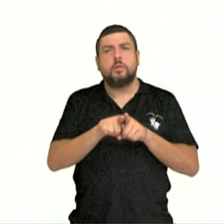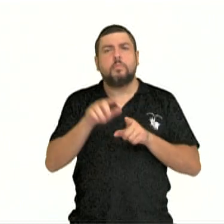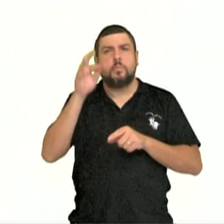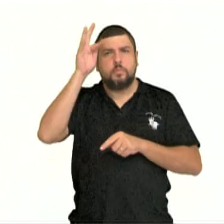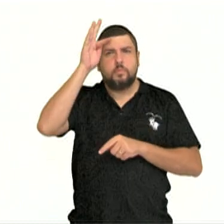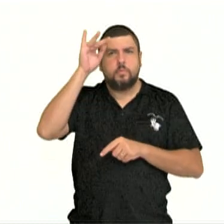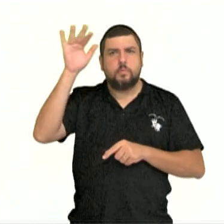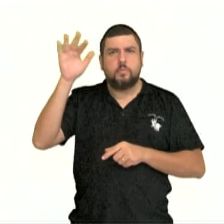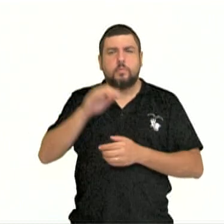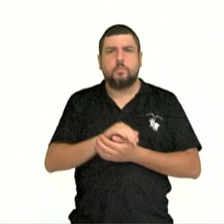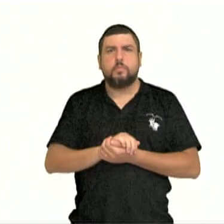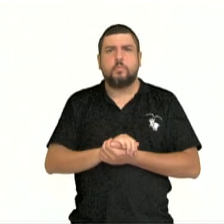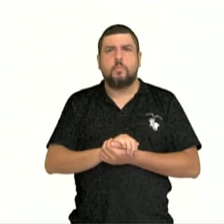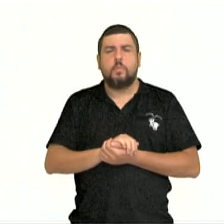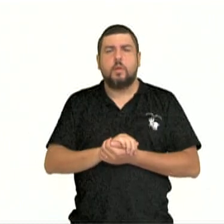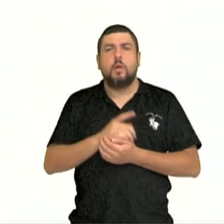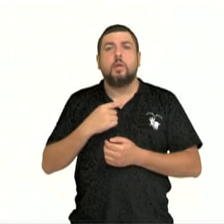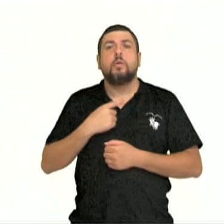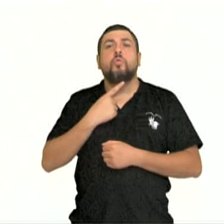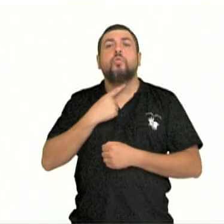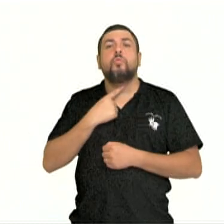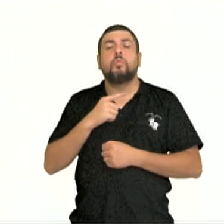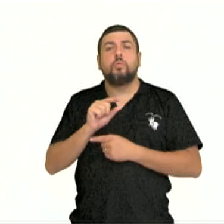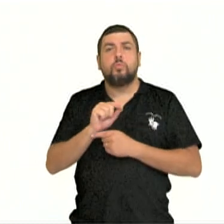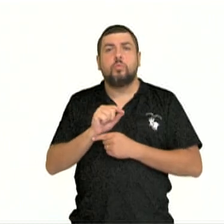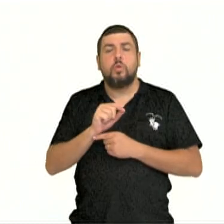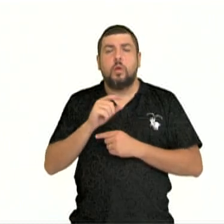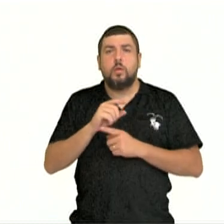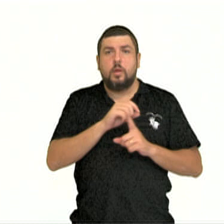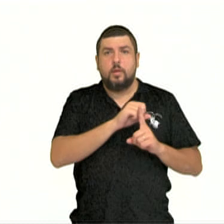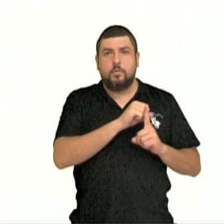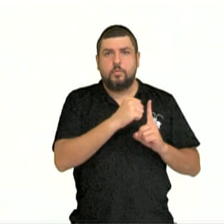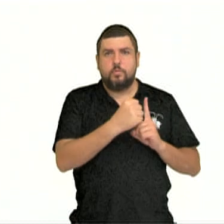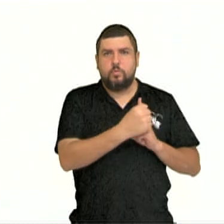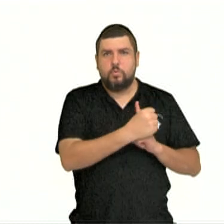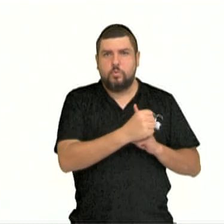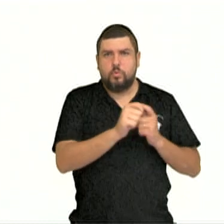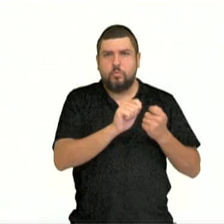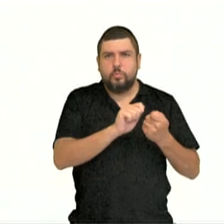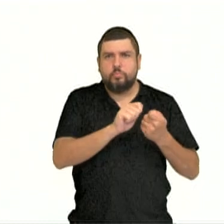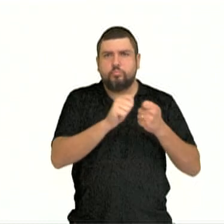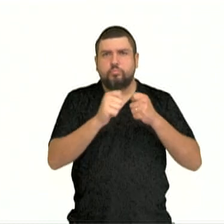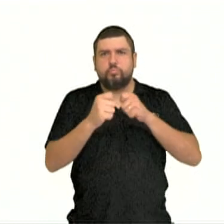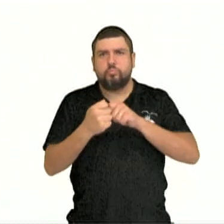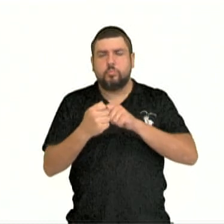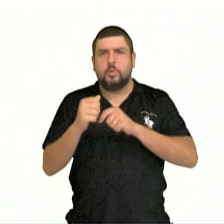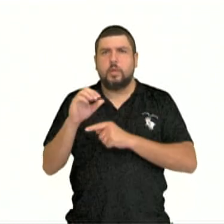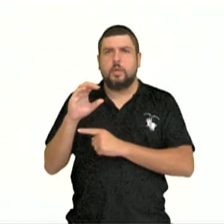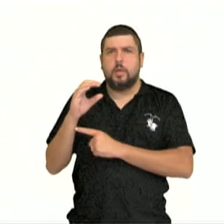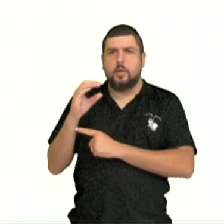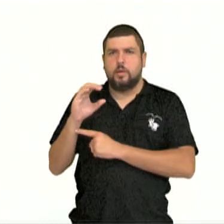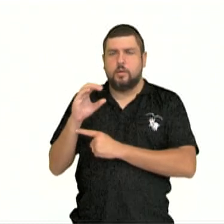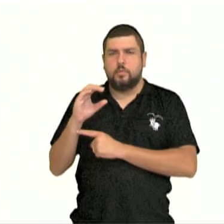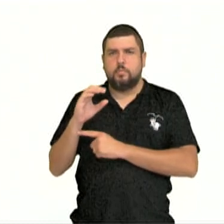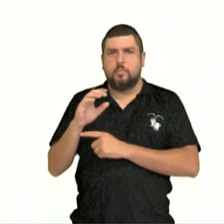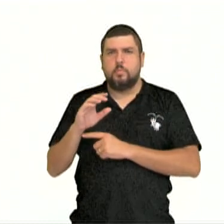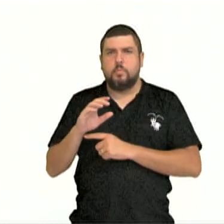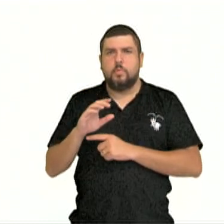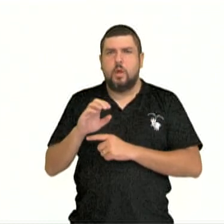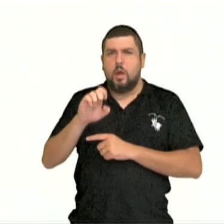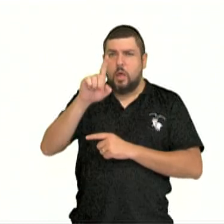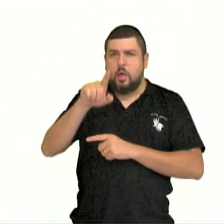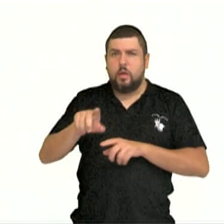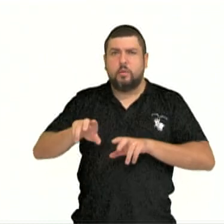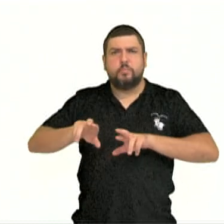sociologia uma ciência, propriamente dita, com método próprio, não tanto baseado nas ciências naturais, na proposta